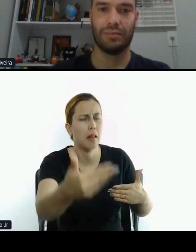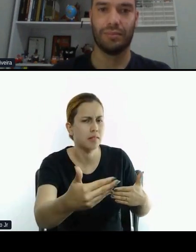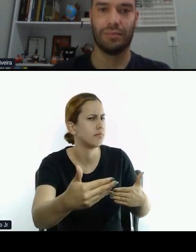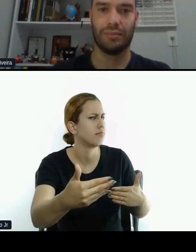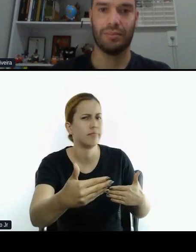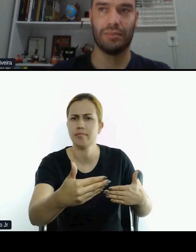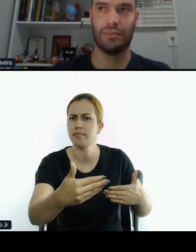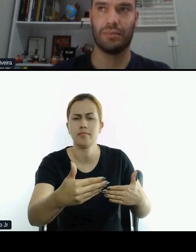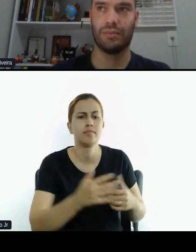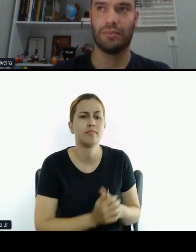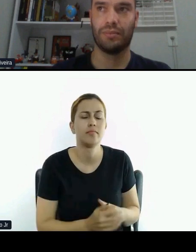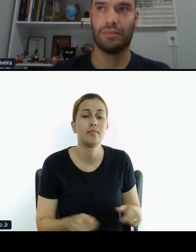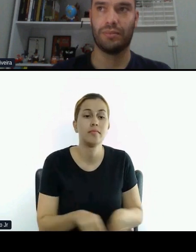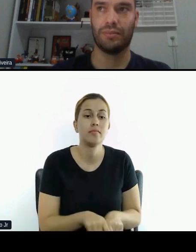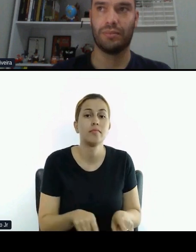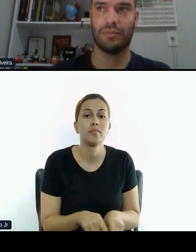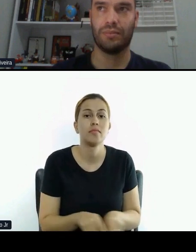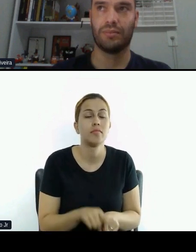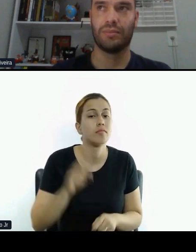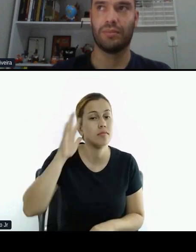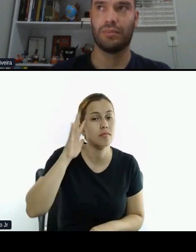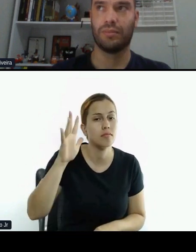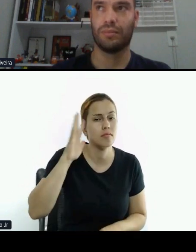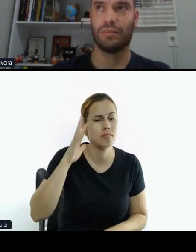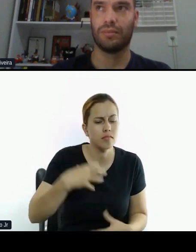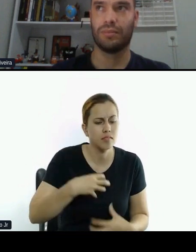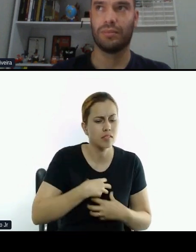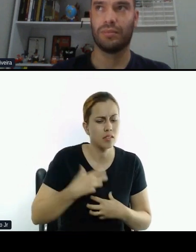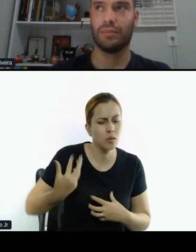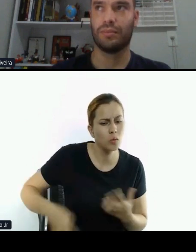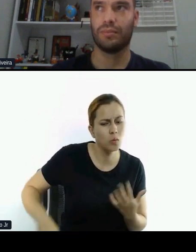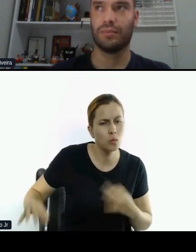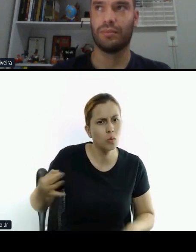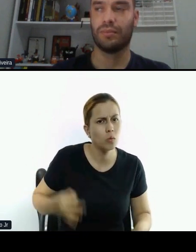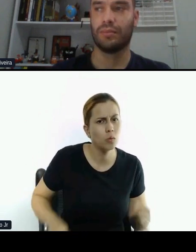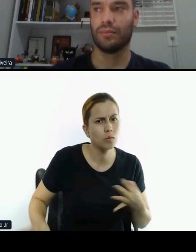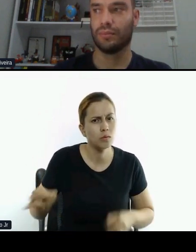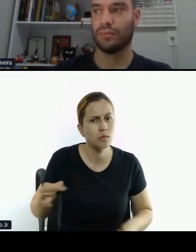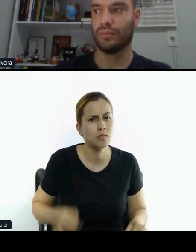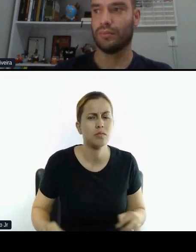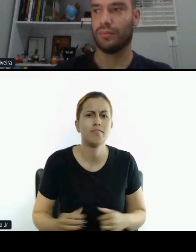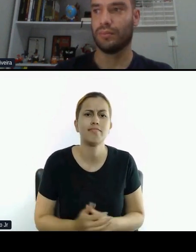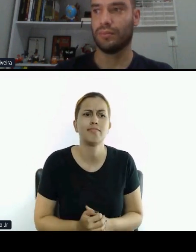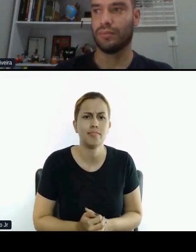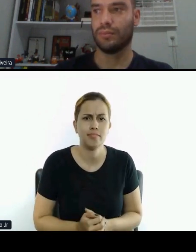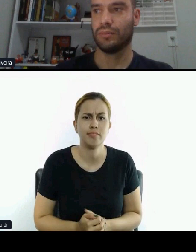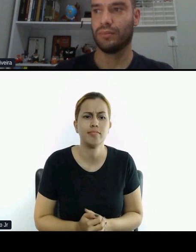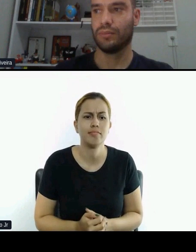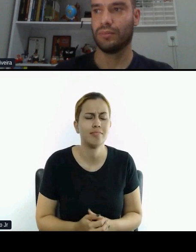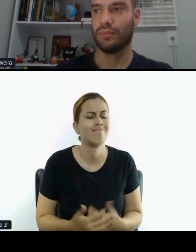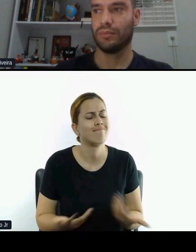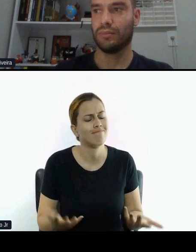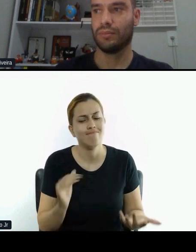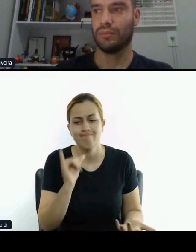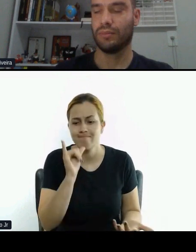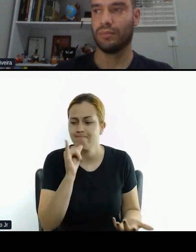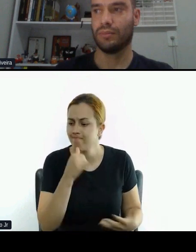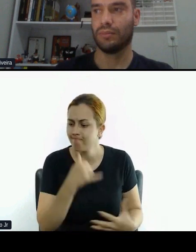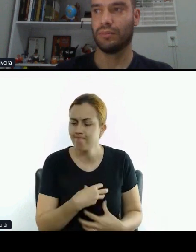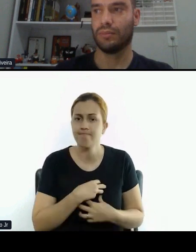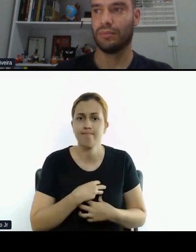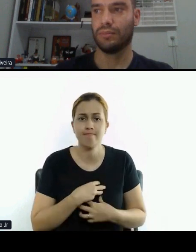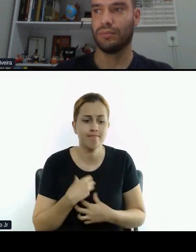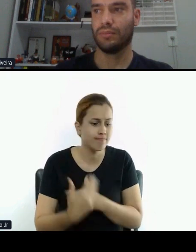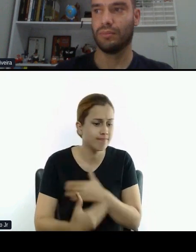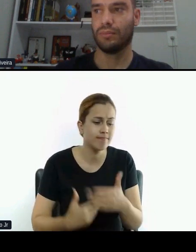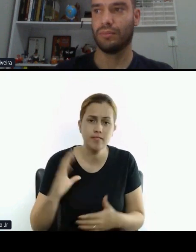E essa questão do só quando doer no bolso, né? Que o Antônio falou, infelizmente, assim, é o que acontece,